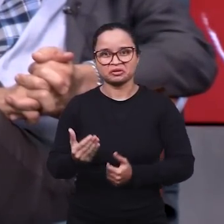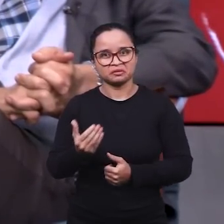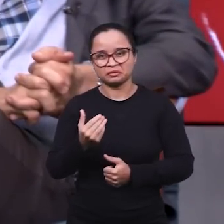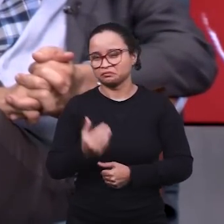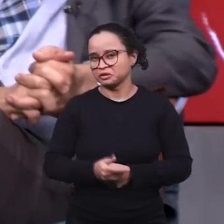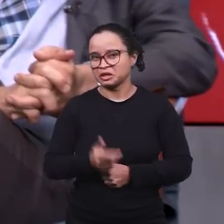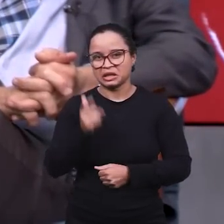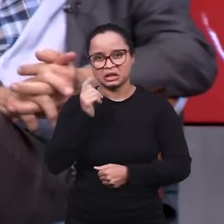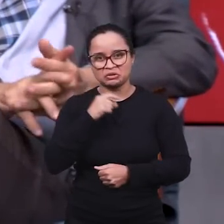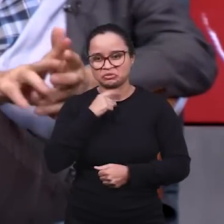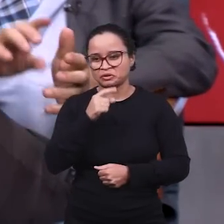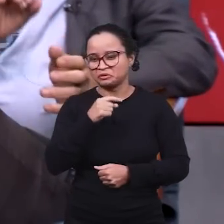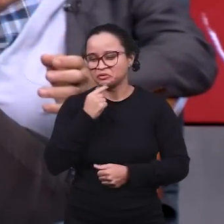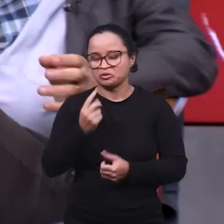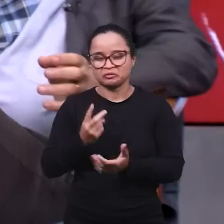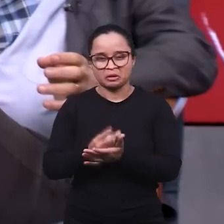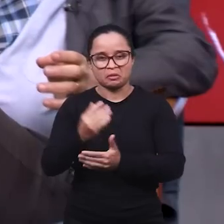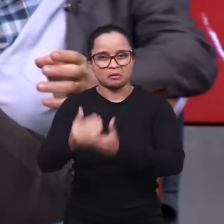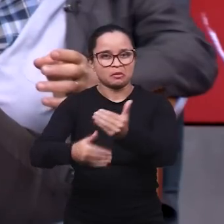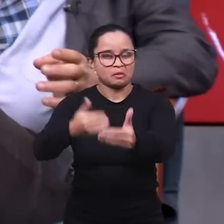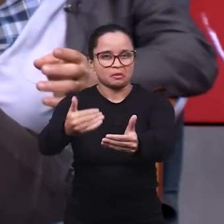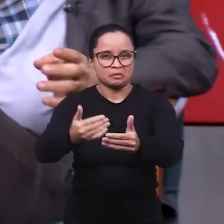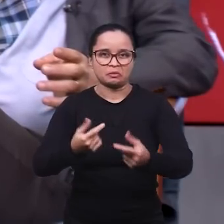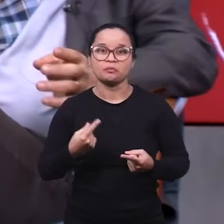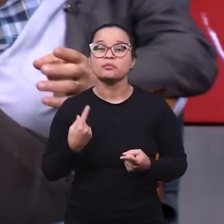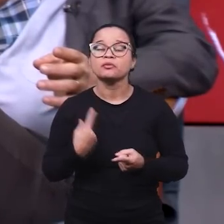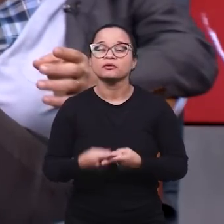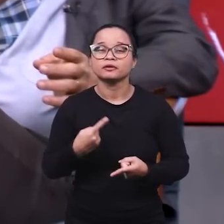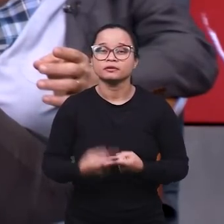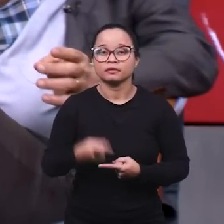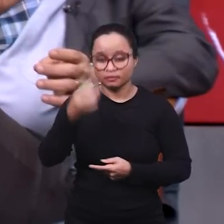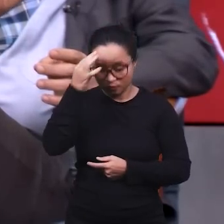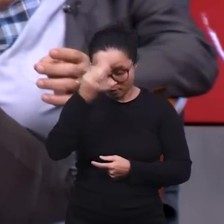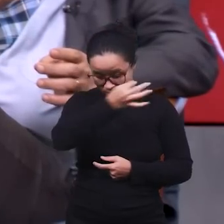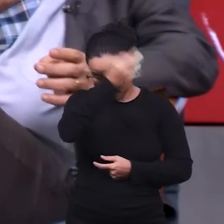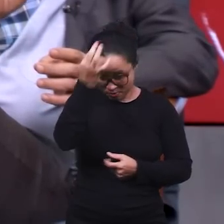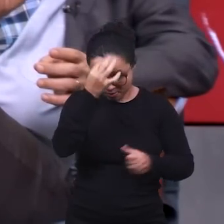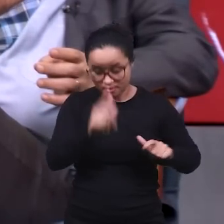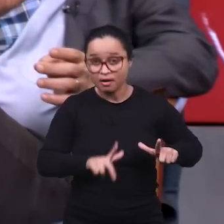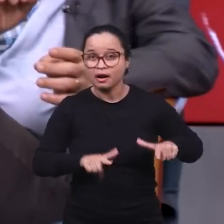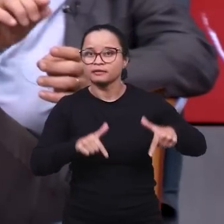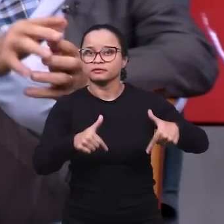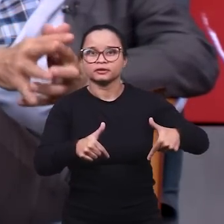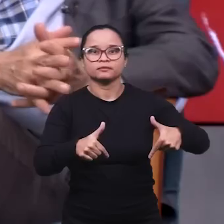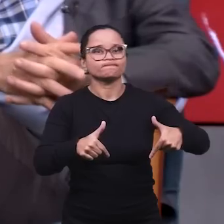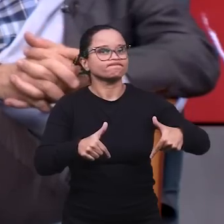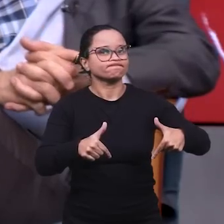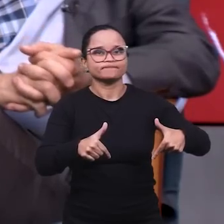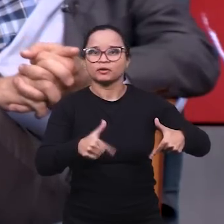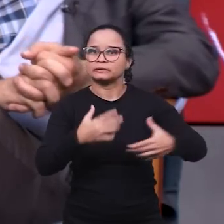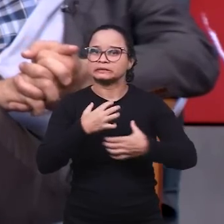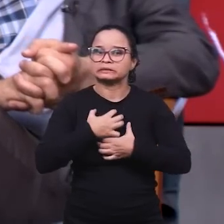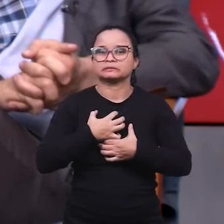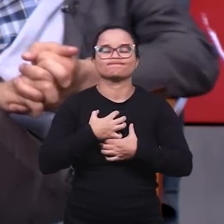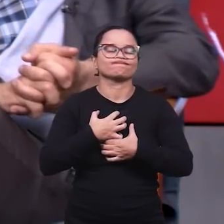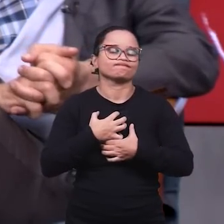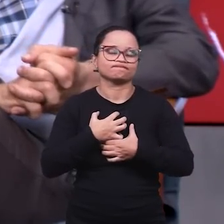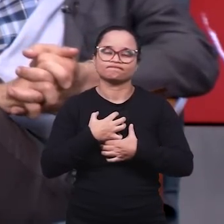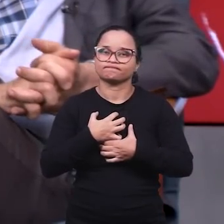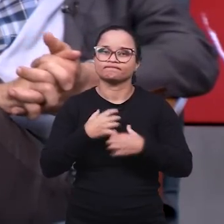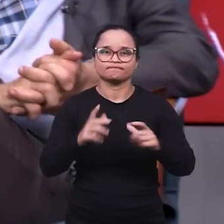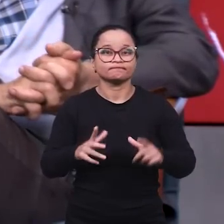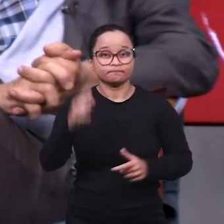continuaram. Porque o Espírito Santo não opera dessa forma. O Espírito